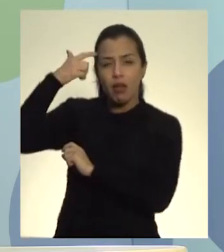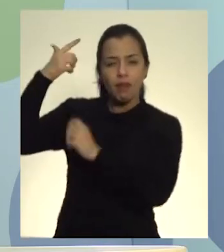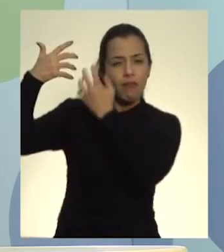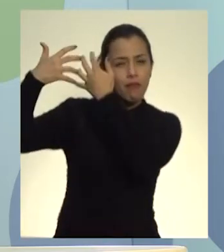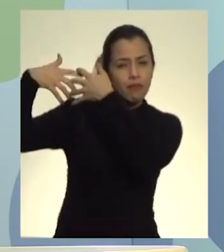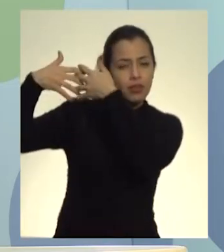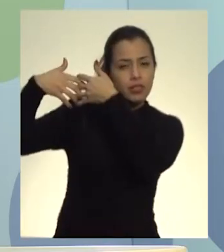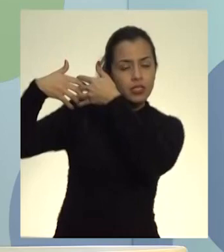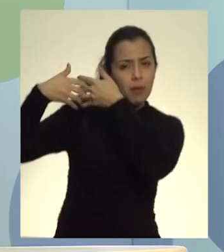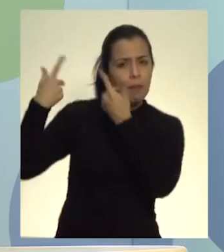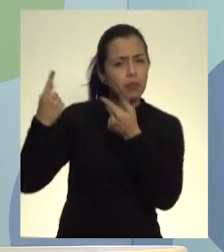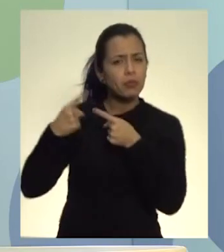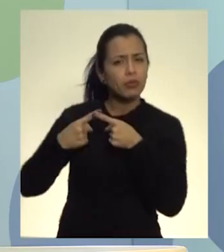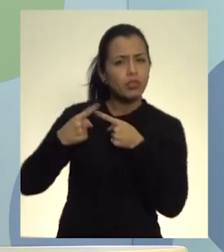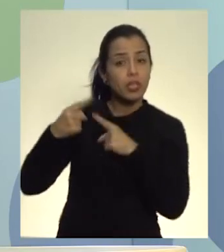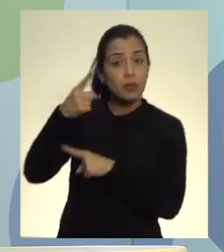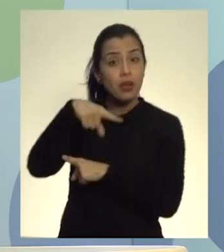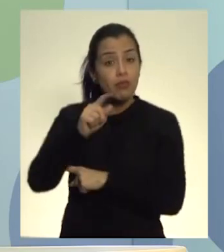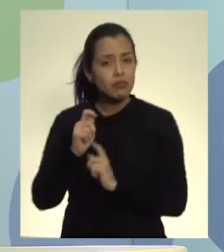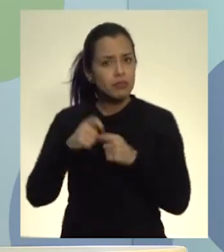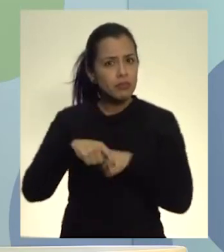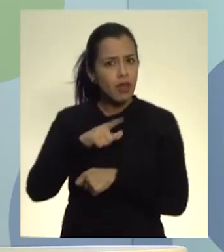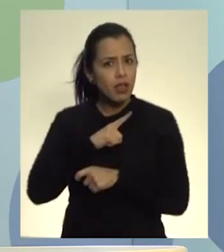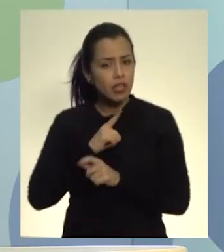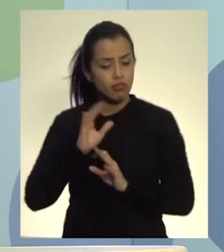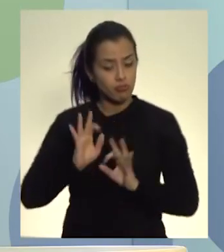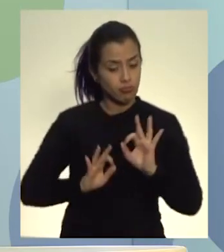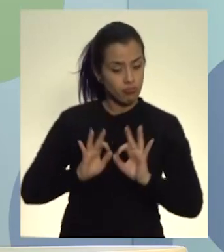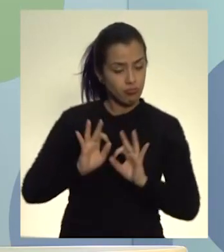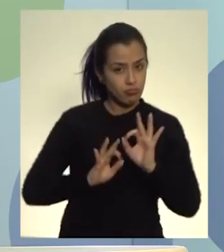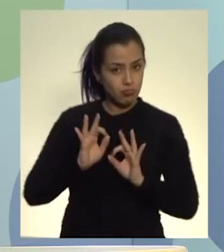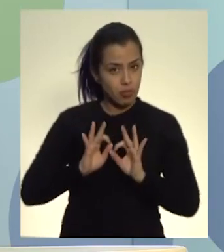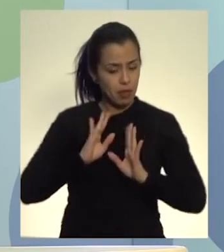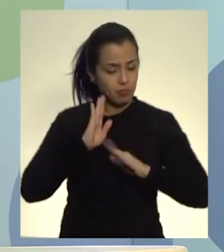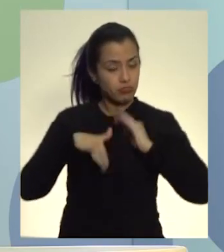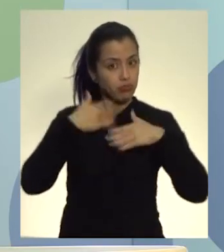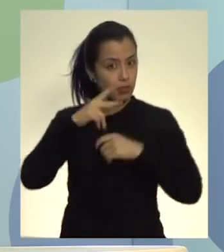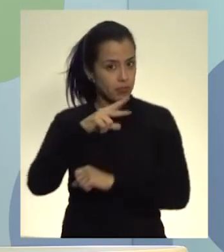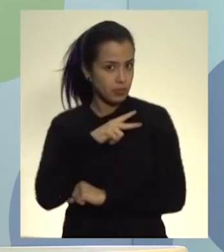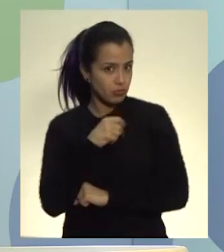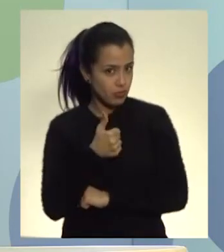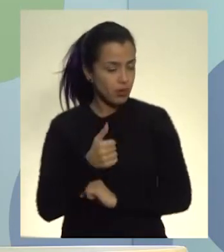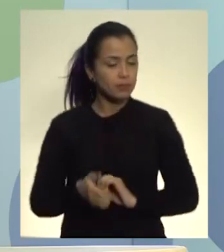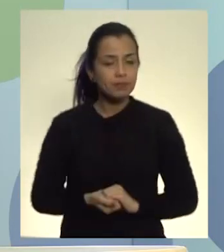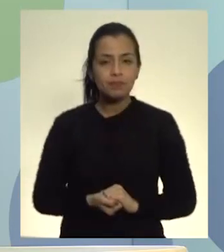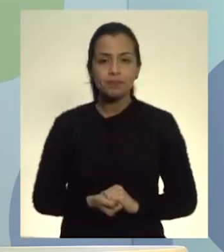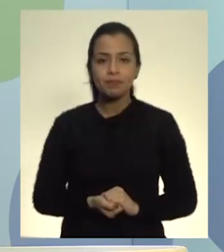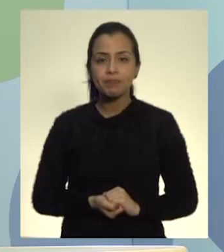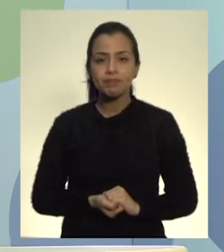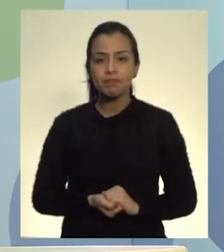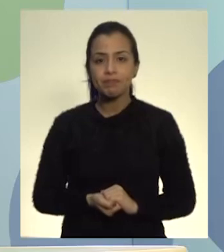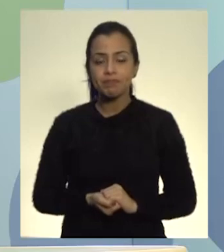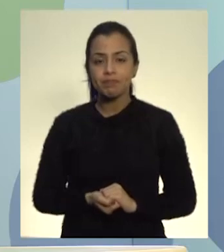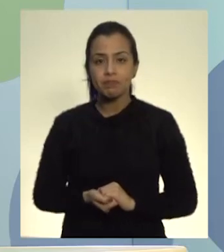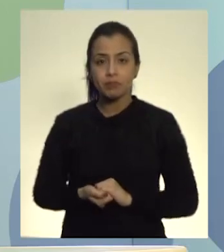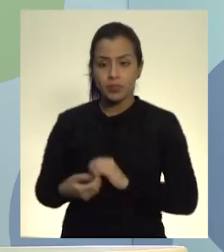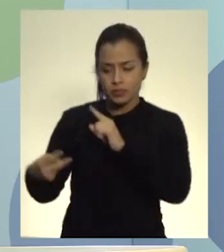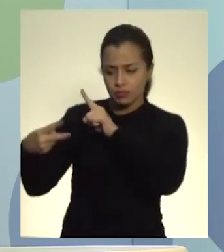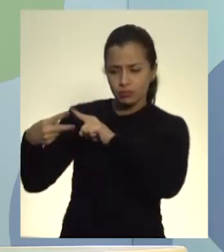vocês consigam desenvolver um plano de desenvolvimento pessoal. As 2 últimas